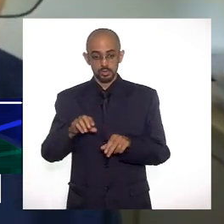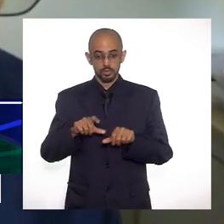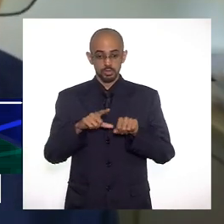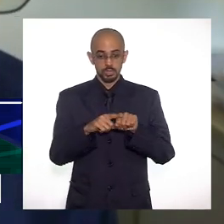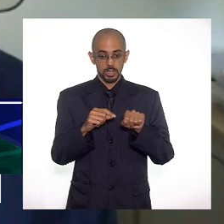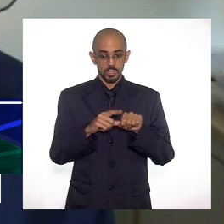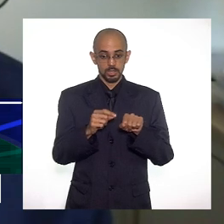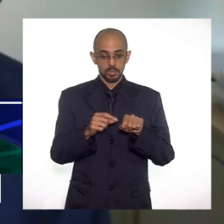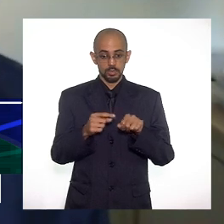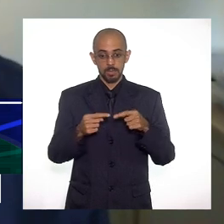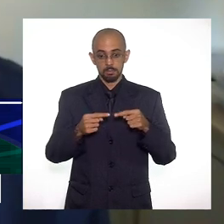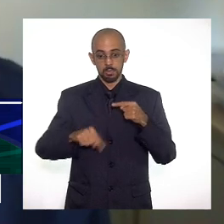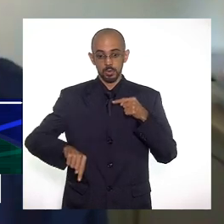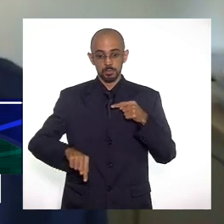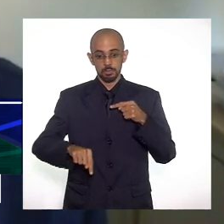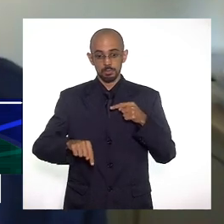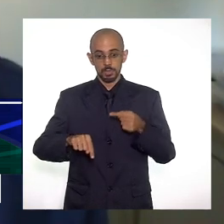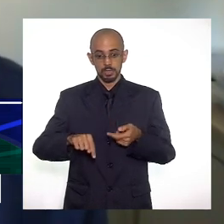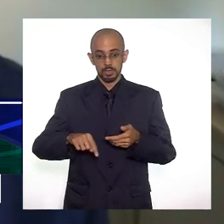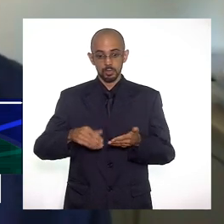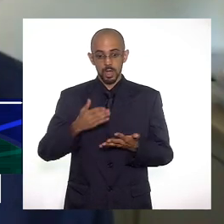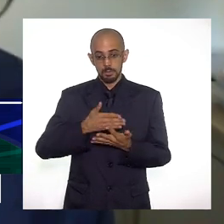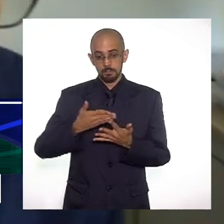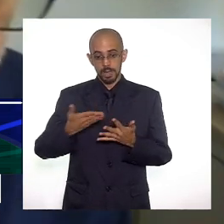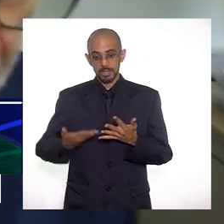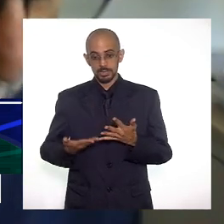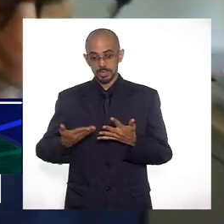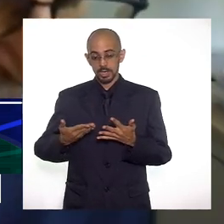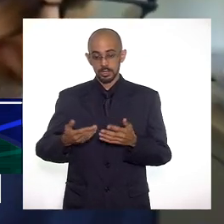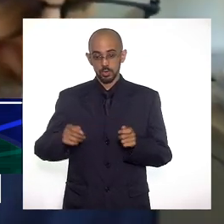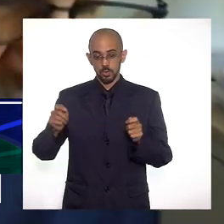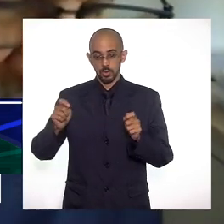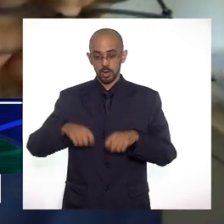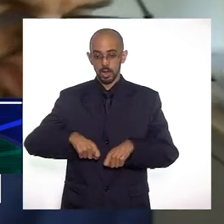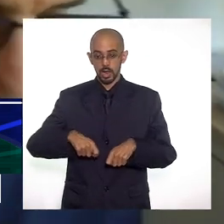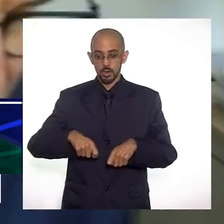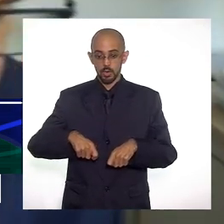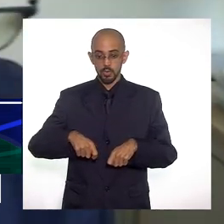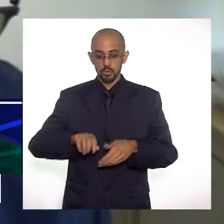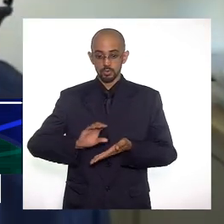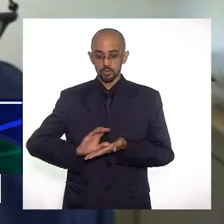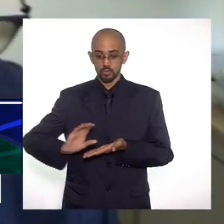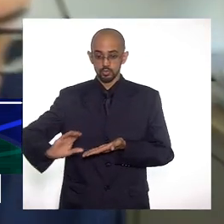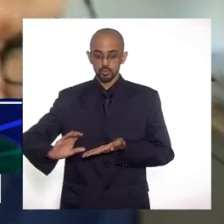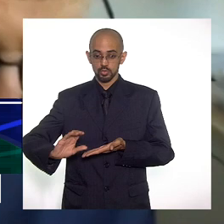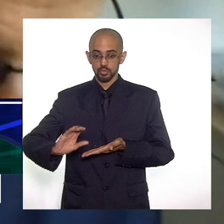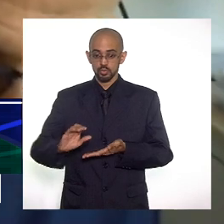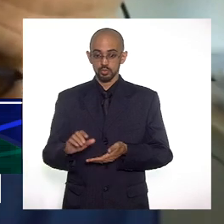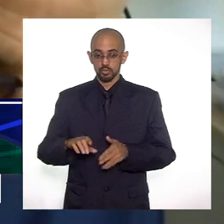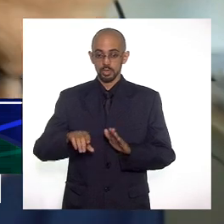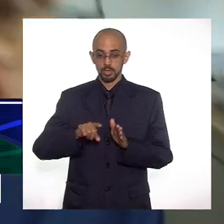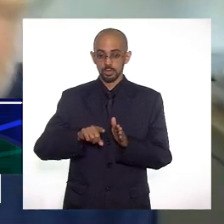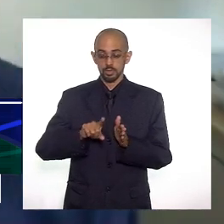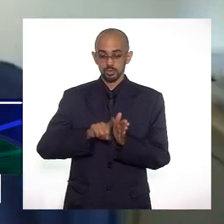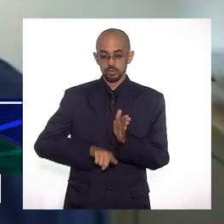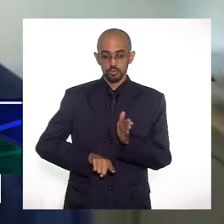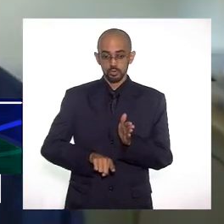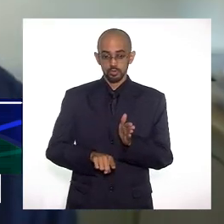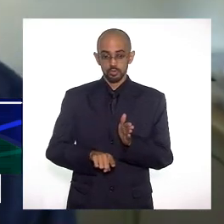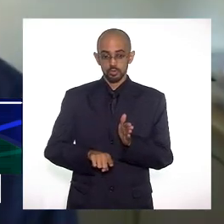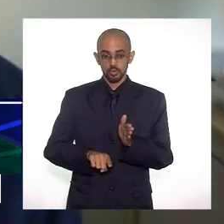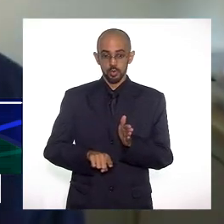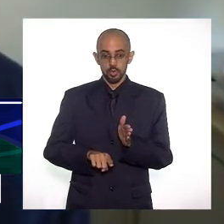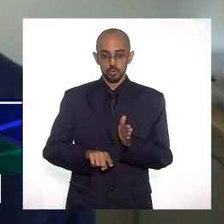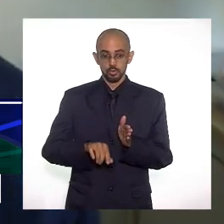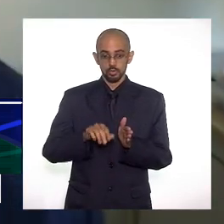a dedução da parcela custeada com recursos aportados para a cobertura do déficit financeiro dos regimes de